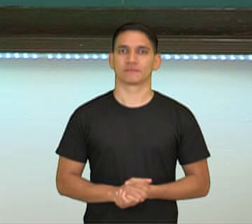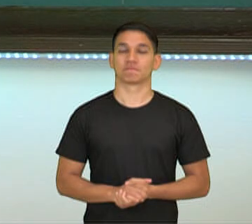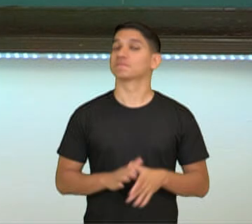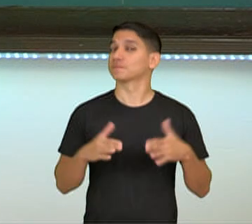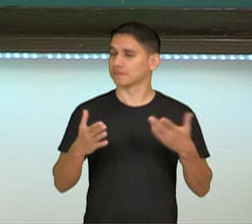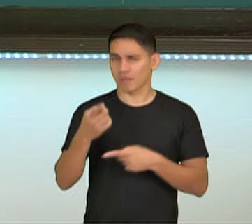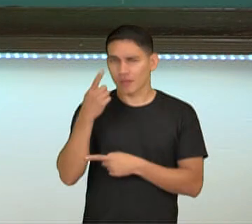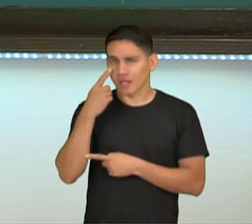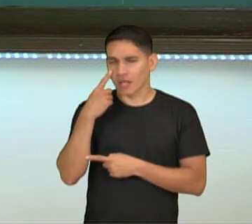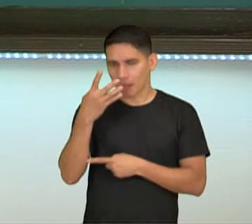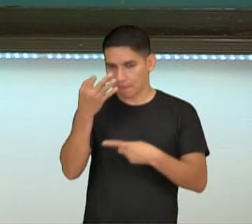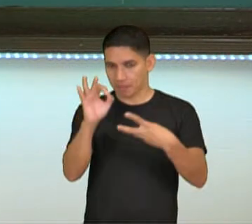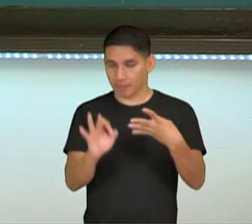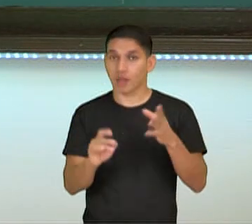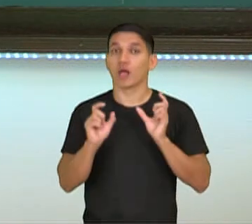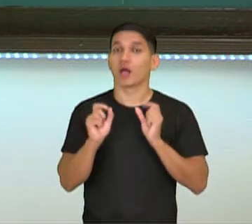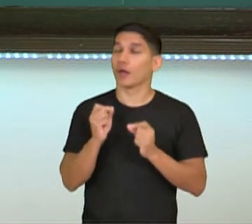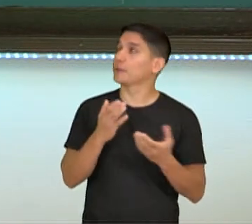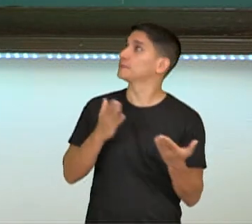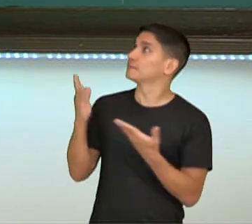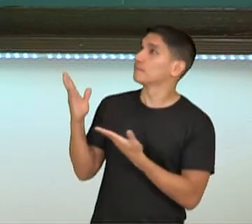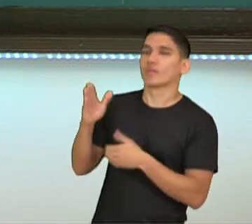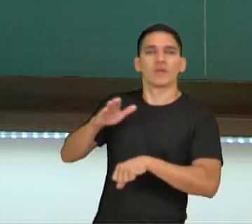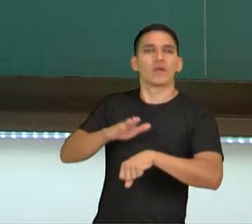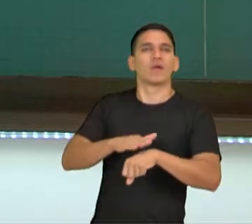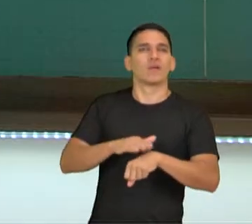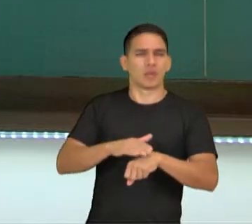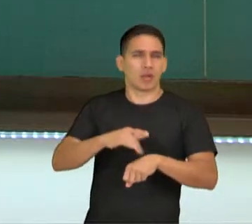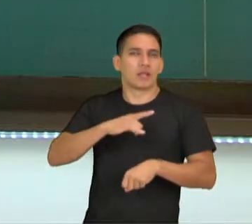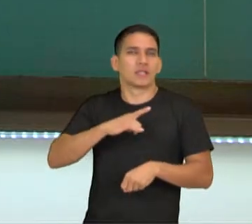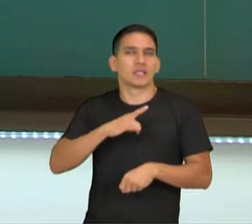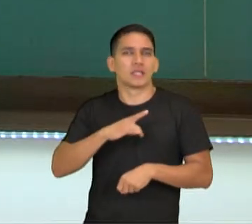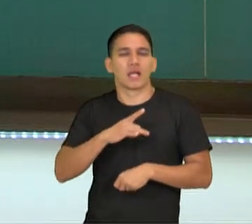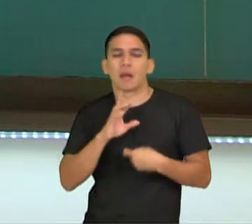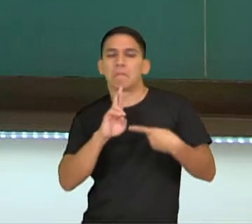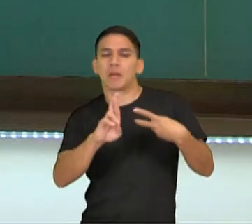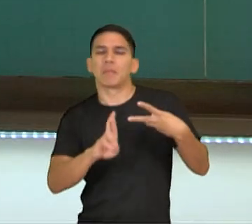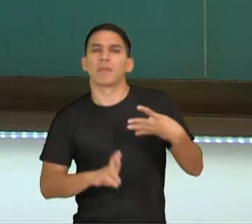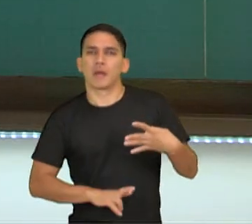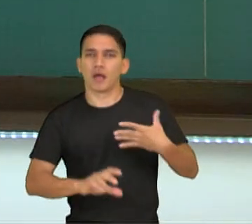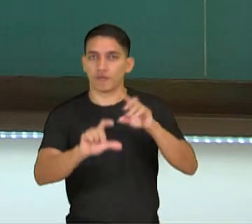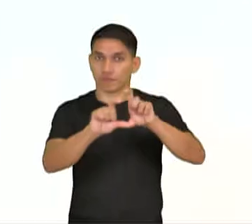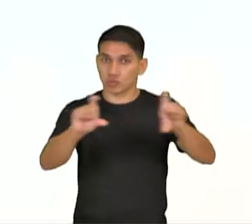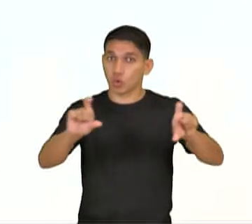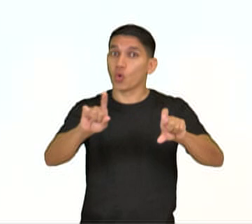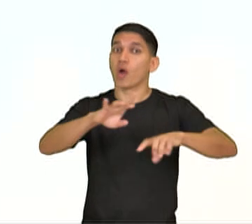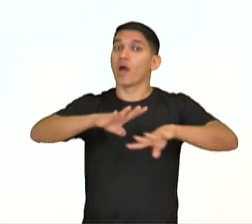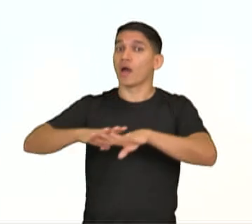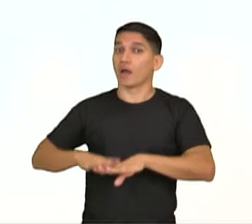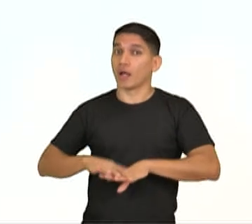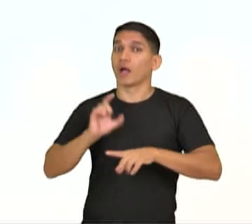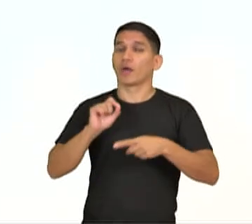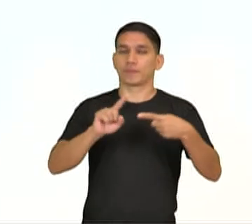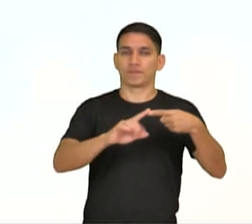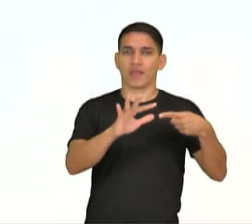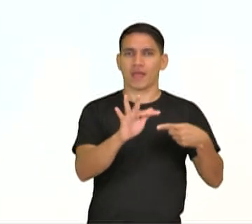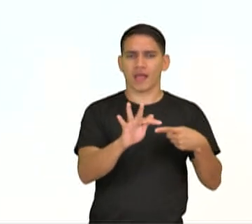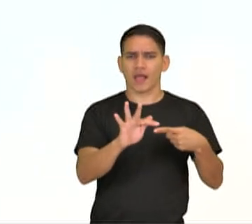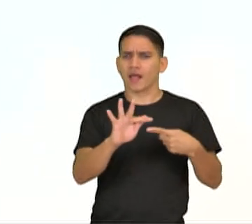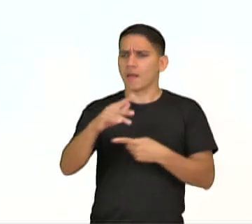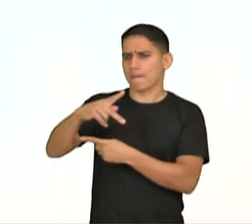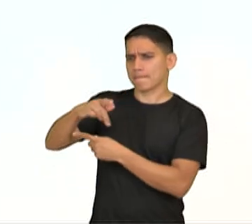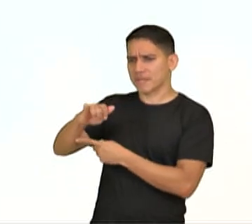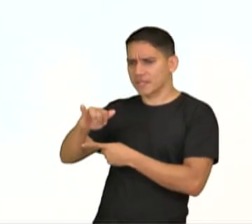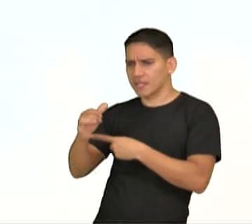Então vamos lá, pessoal, verificando aqui como que fica esses valores para a função. Então você tem que calcular f de π sobre